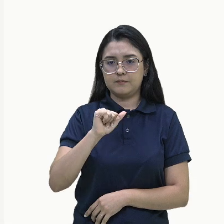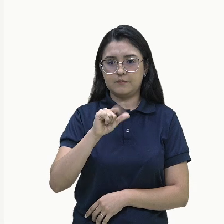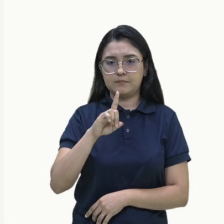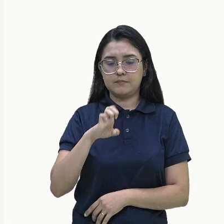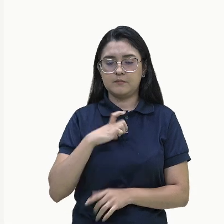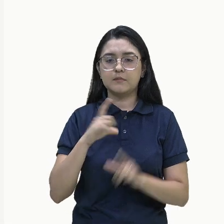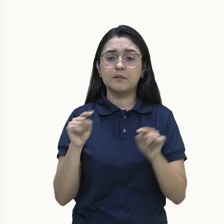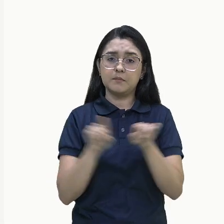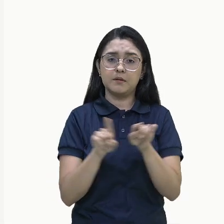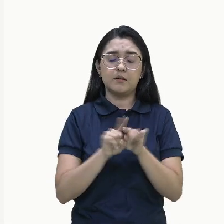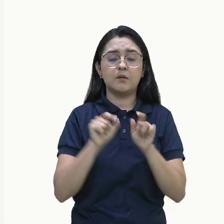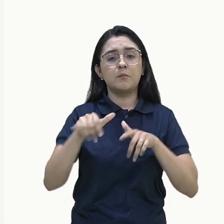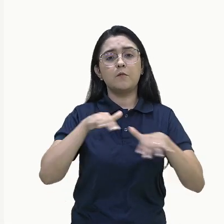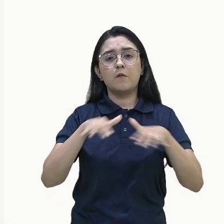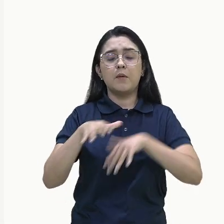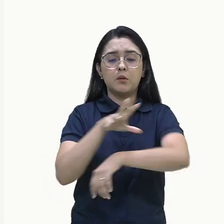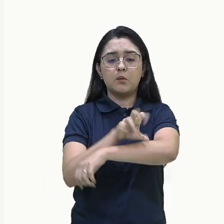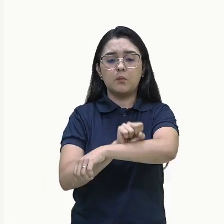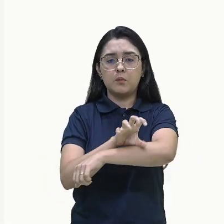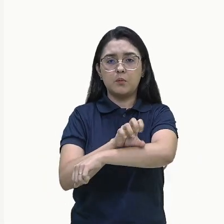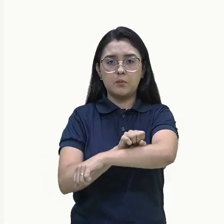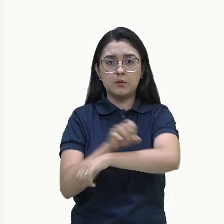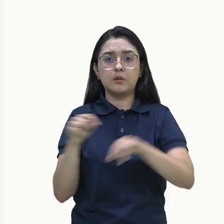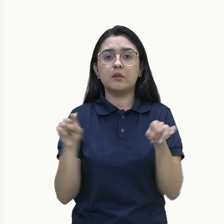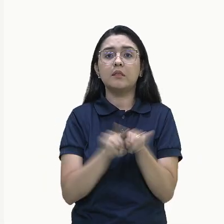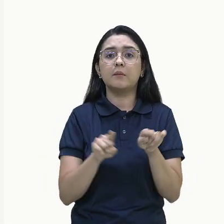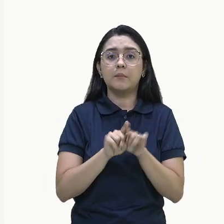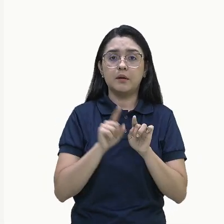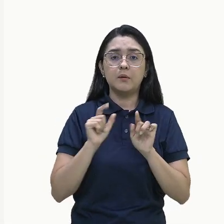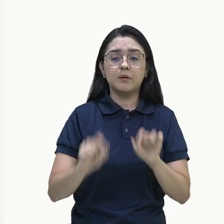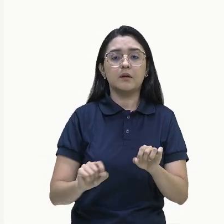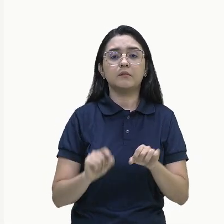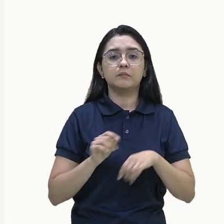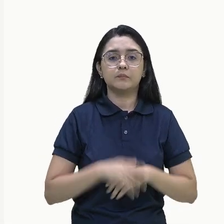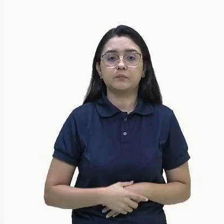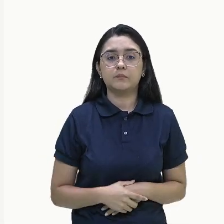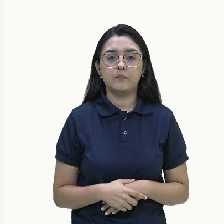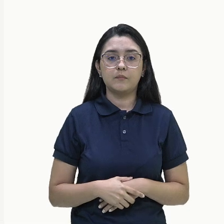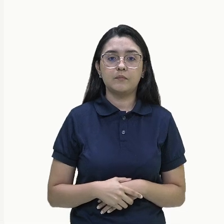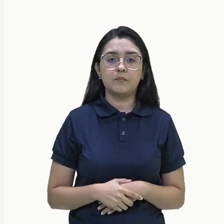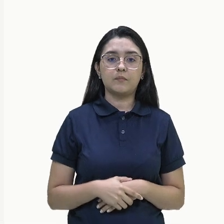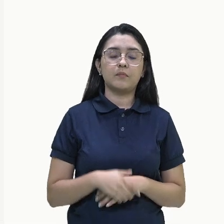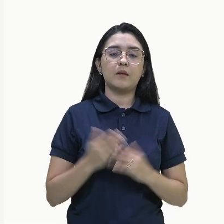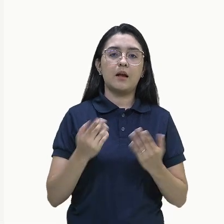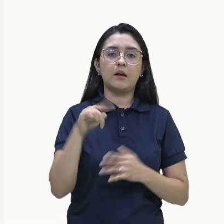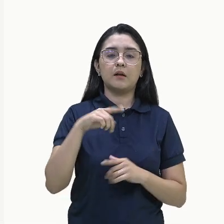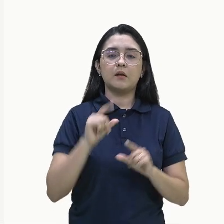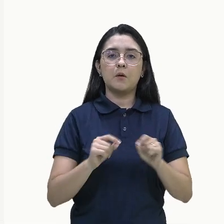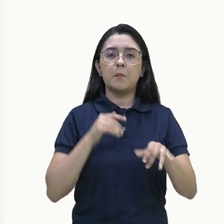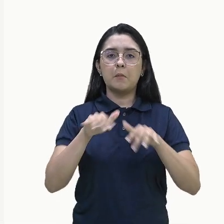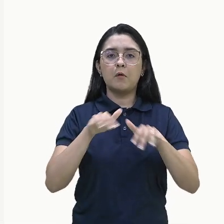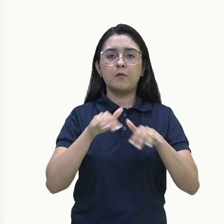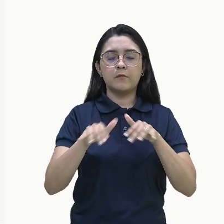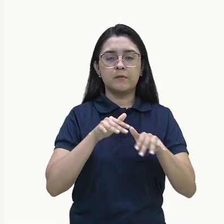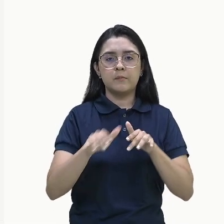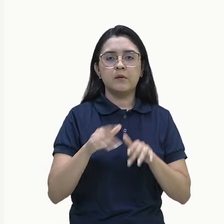de relaxamento, em que eles estão ali como um